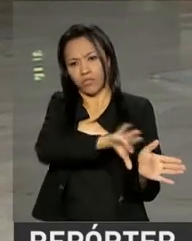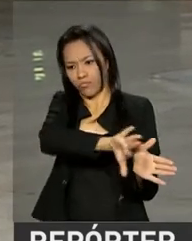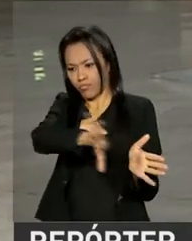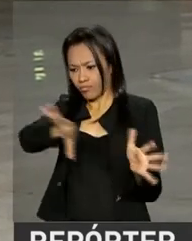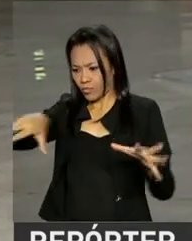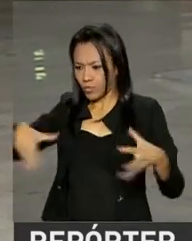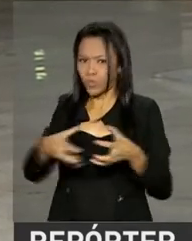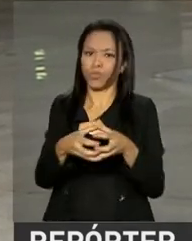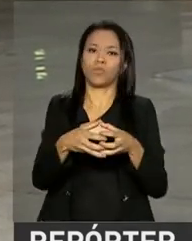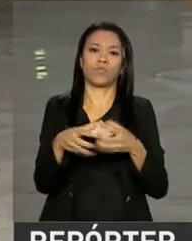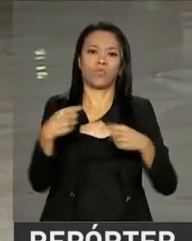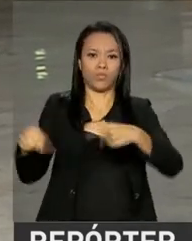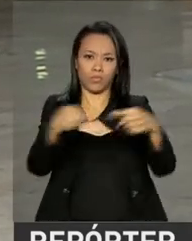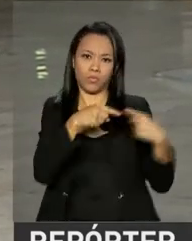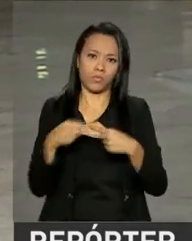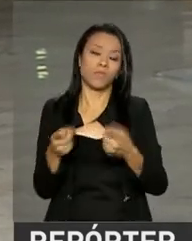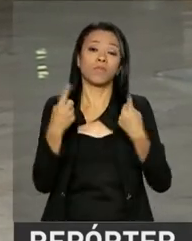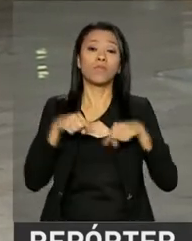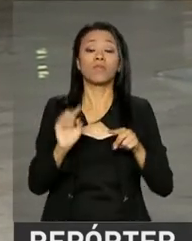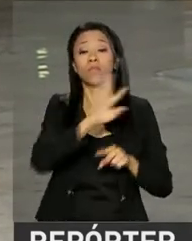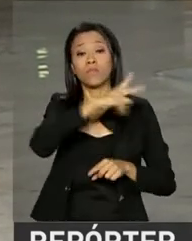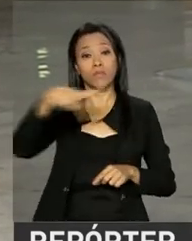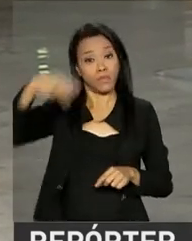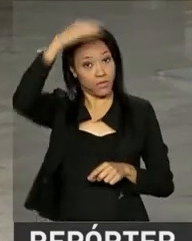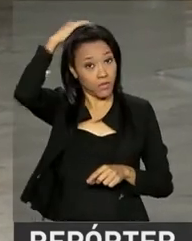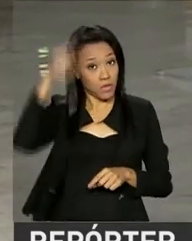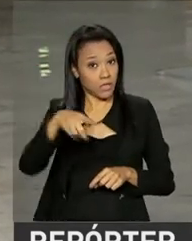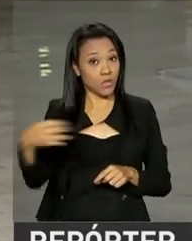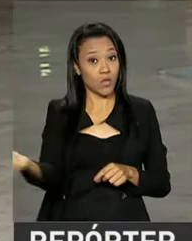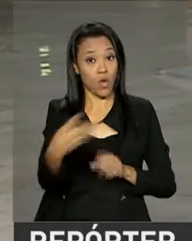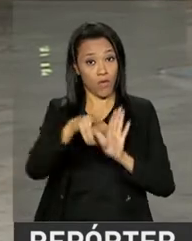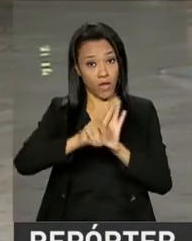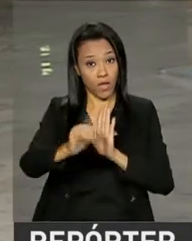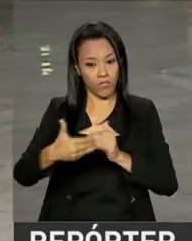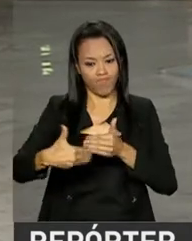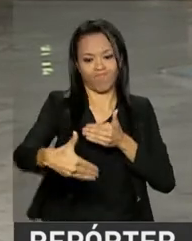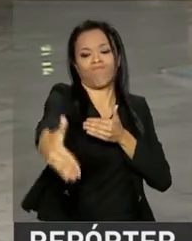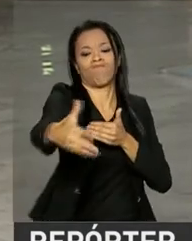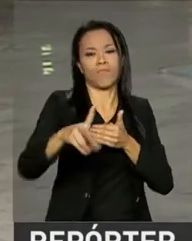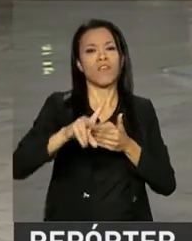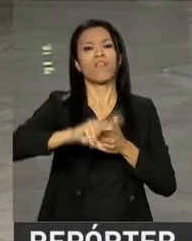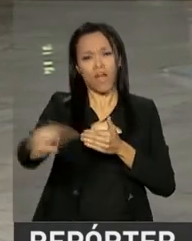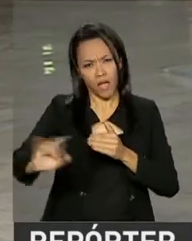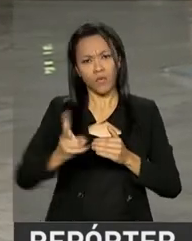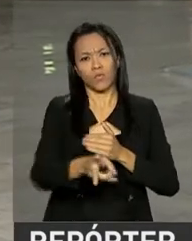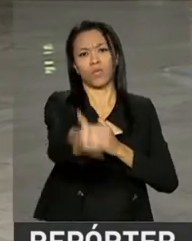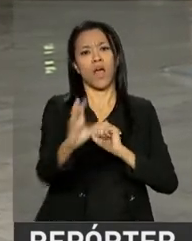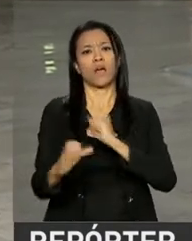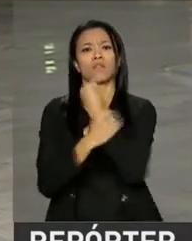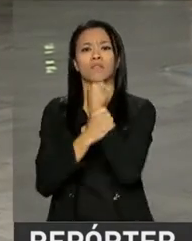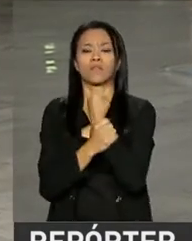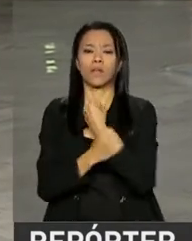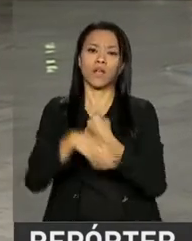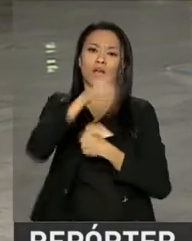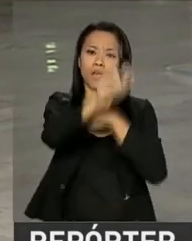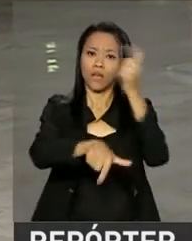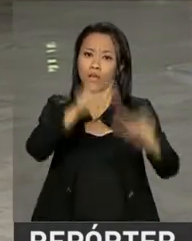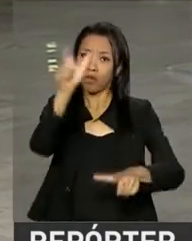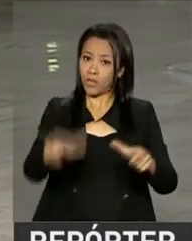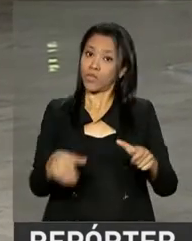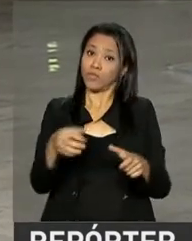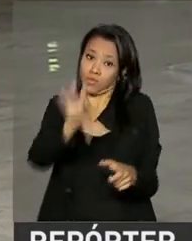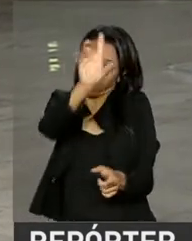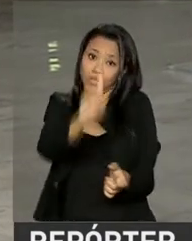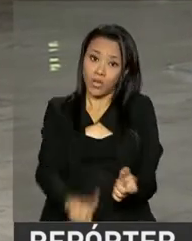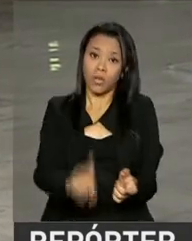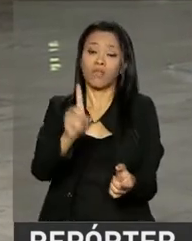presidente michel temer e se essa nova legislação quando entrar em vigor ela vai permitir garantir os direitos dos trabalhadores direitos fundamentais